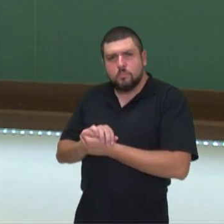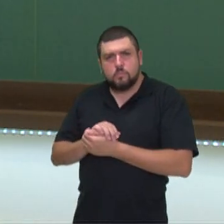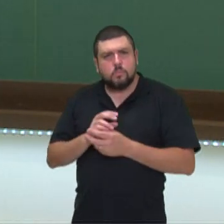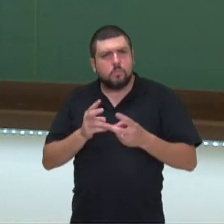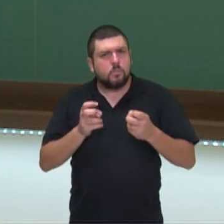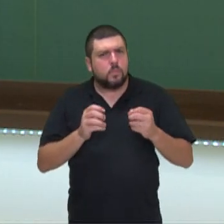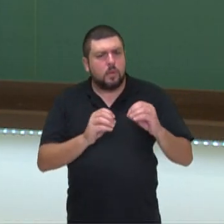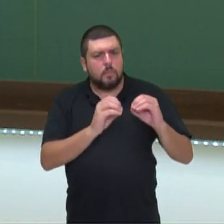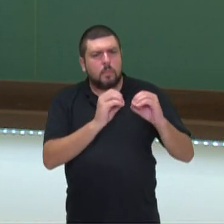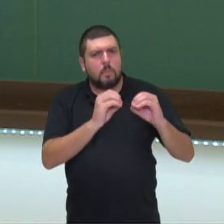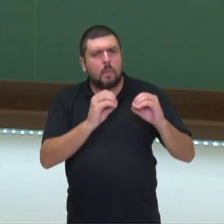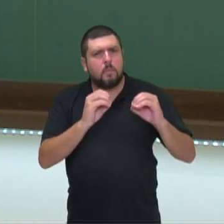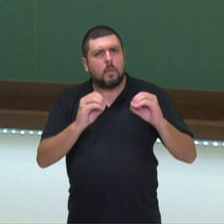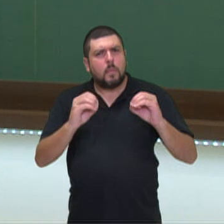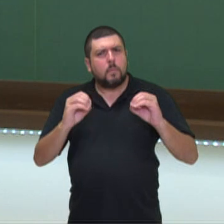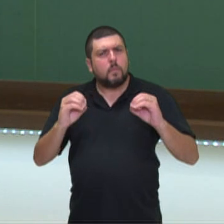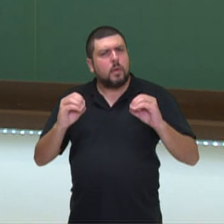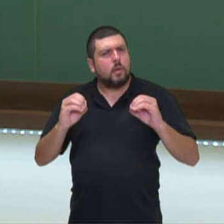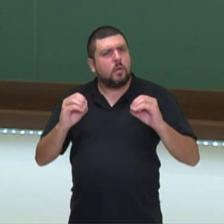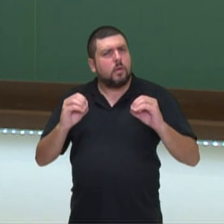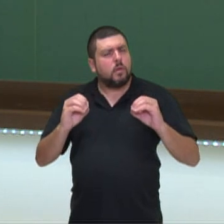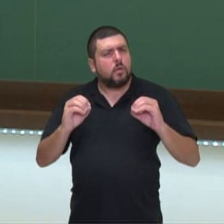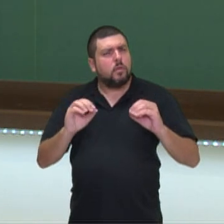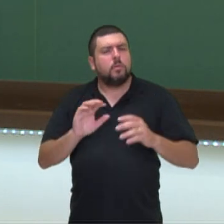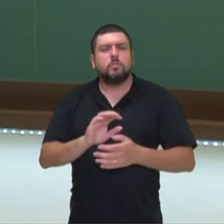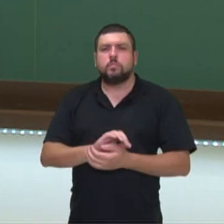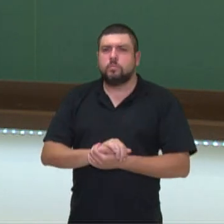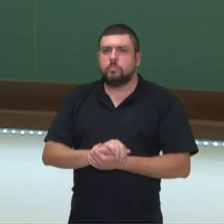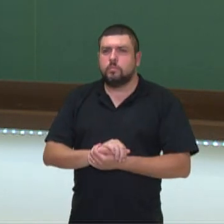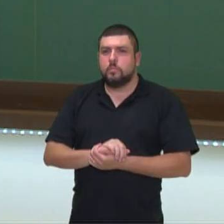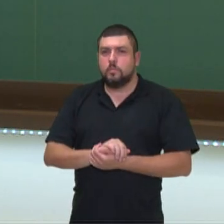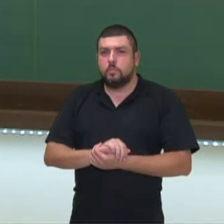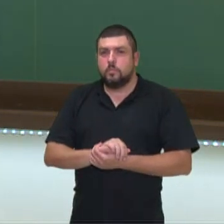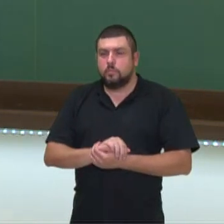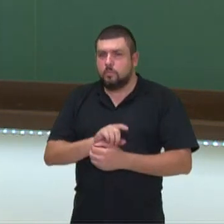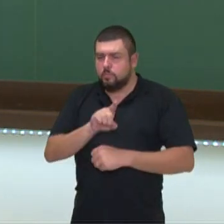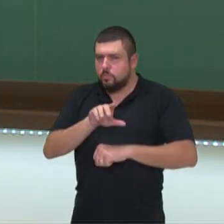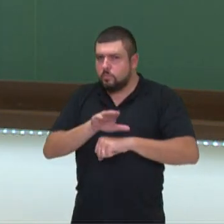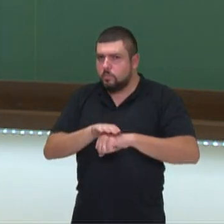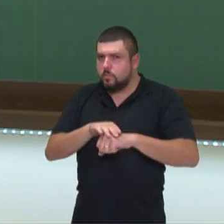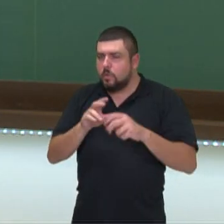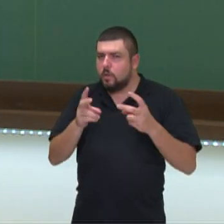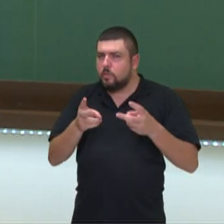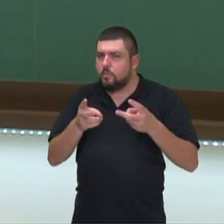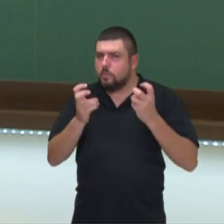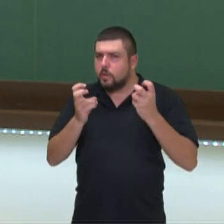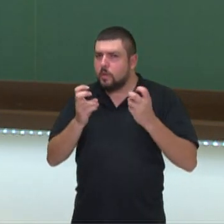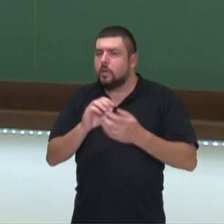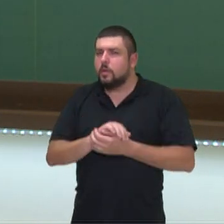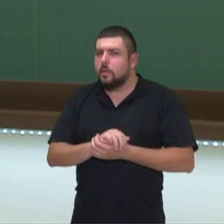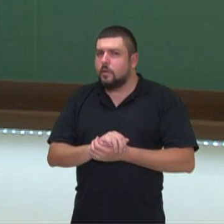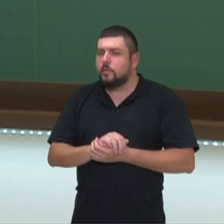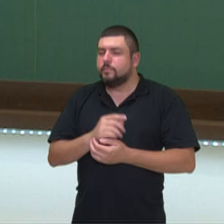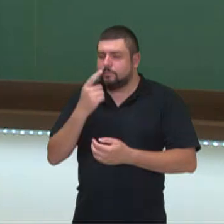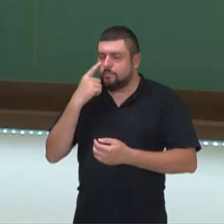você consegue perceber alguma coisa? Se você conseguiu perceber alguma coisa, você vai fazer comigo o segundo